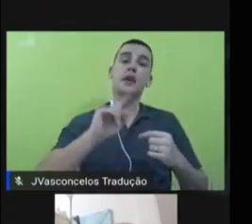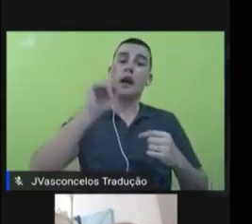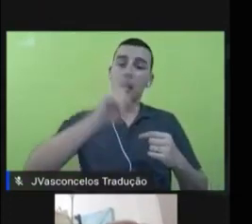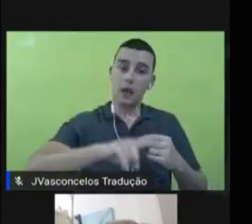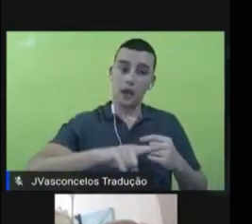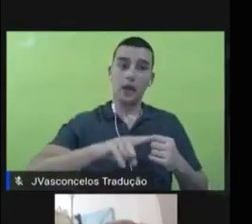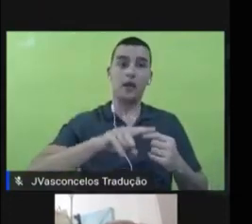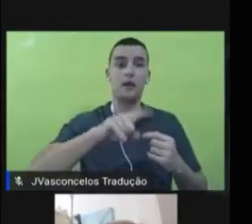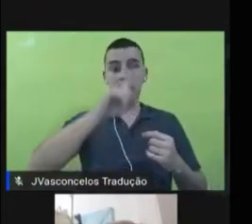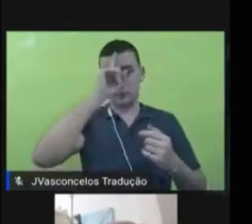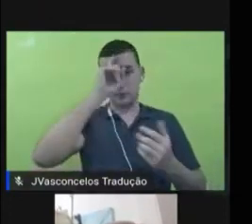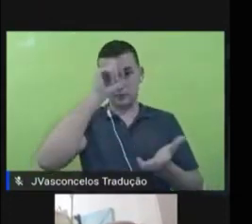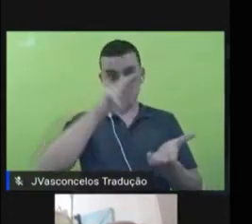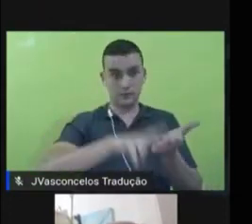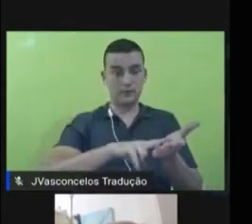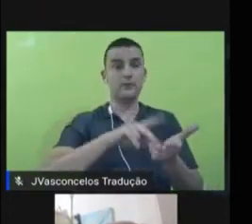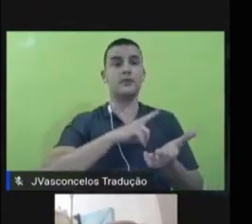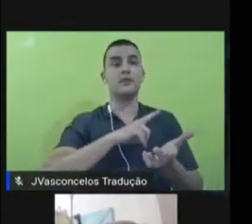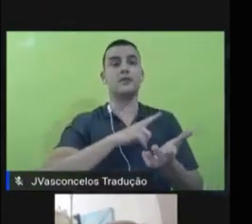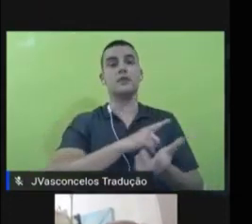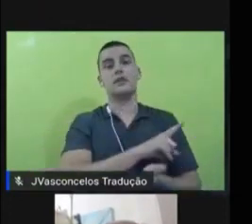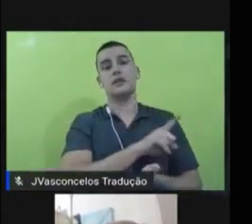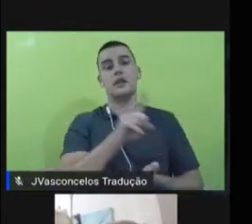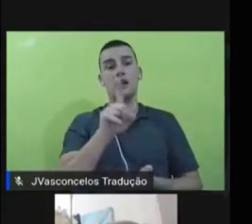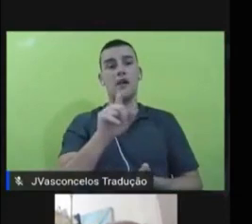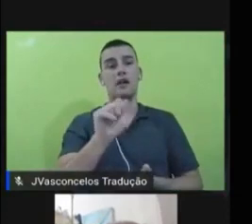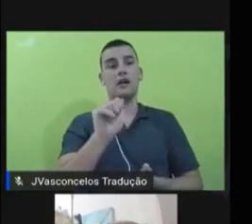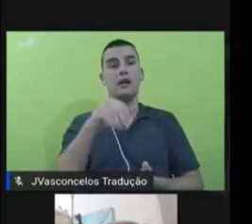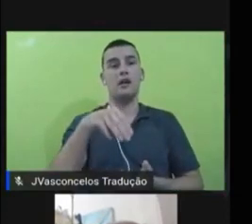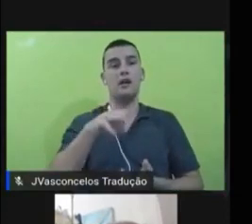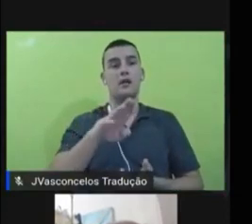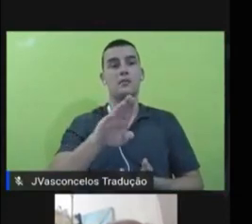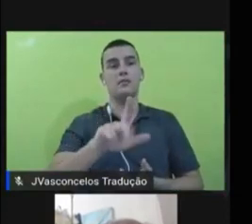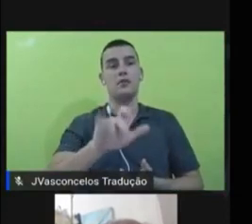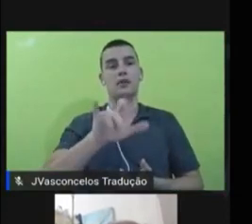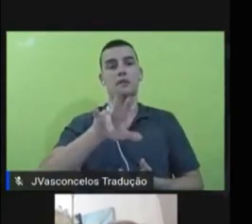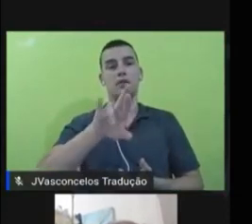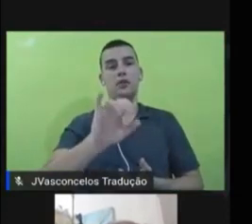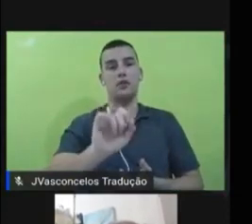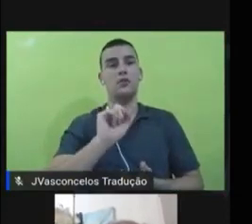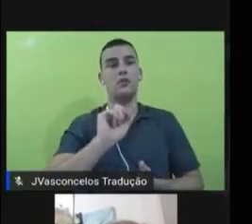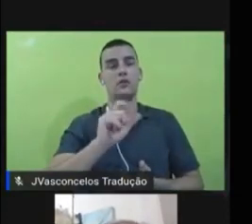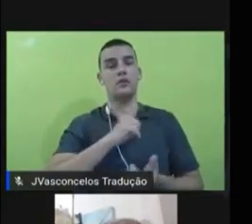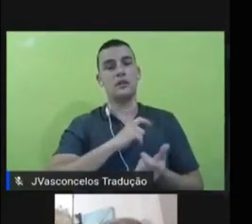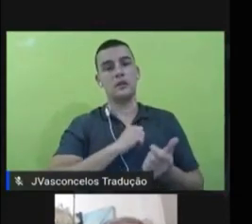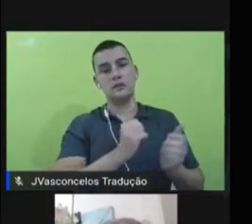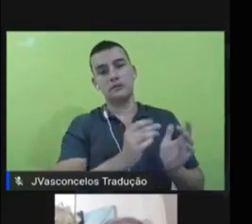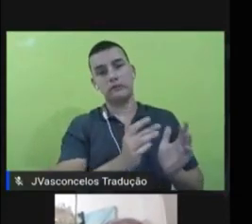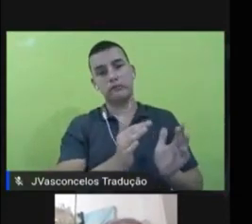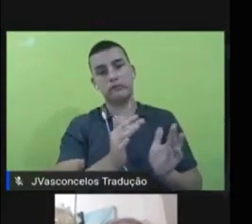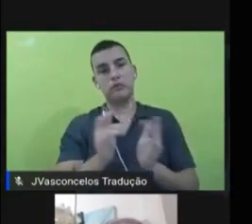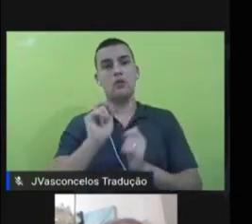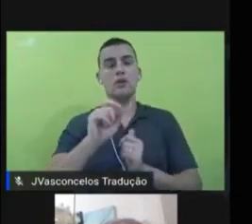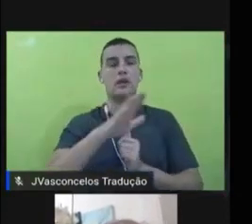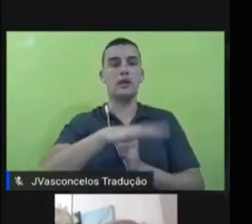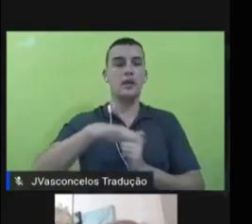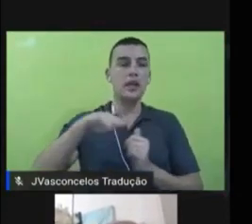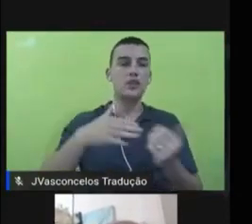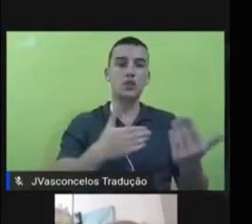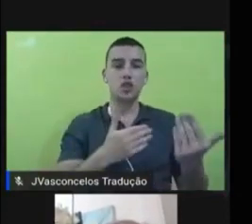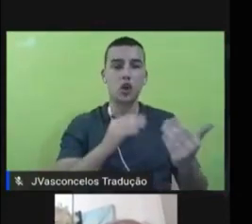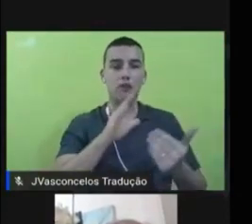hospitalar, atendimento ambulatorial ou permanência prolongada em domicílio a crianças, jovens e adultos. Vejam